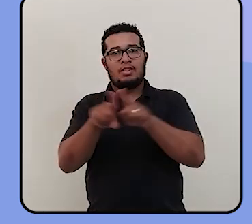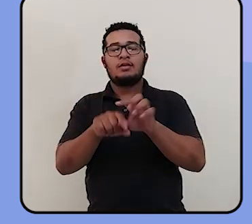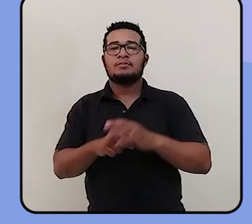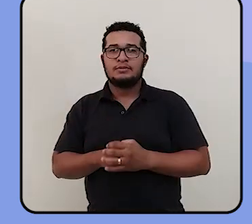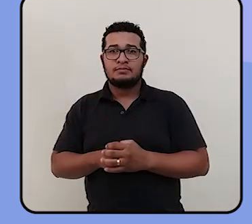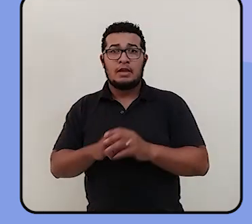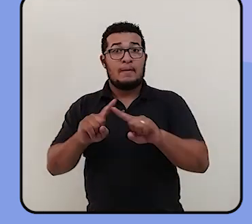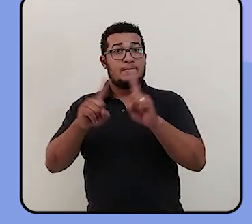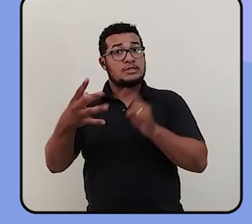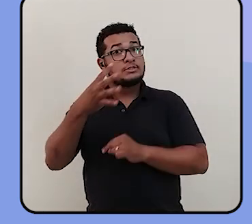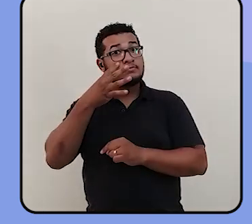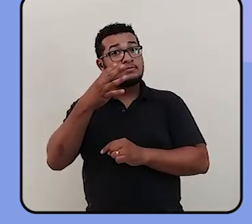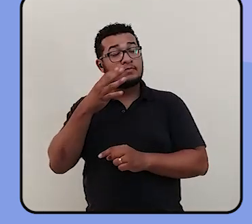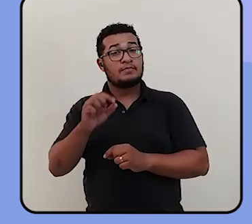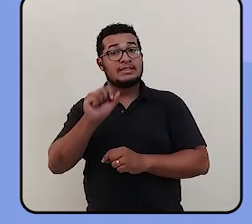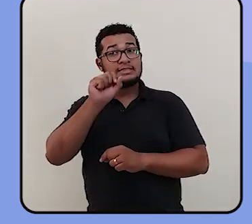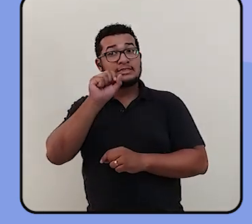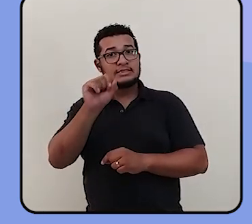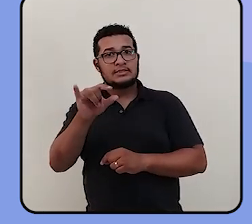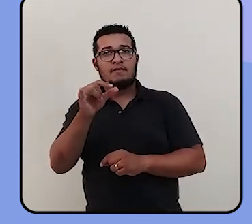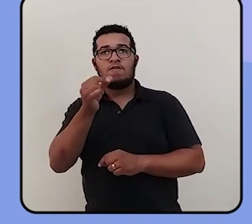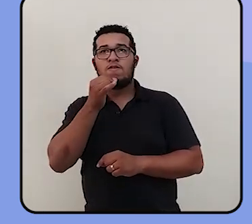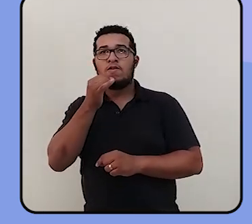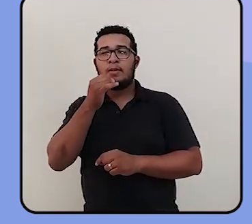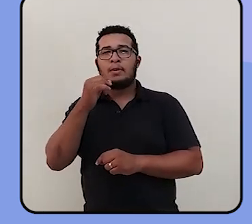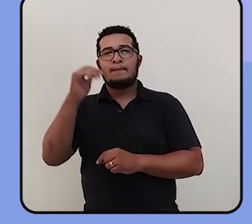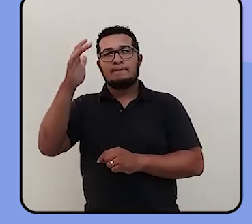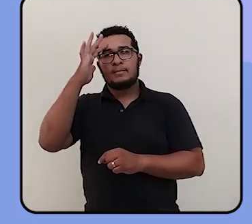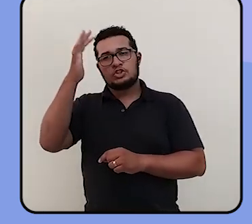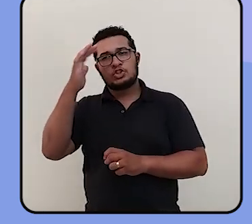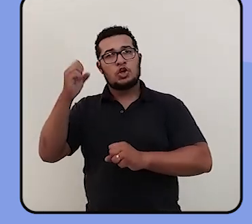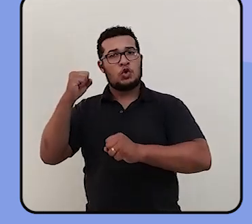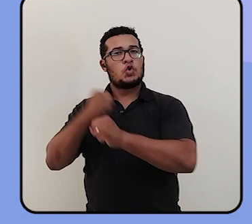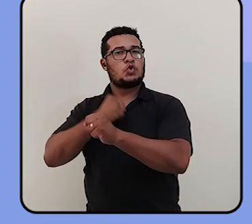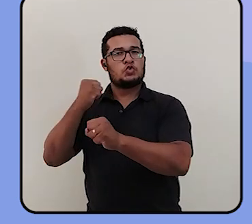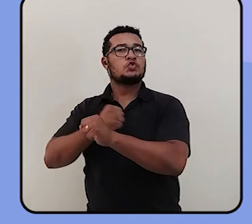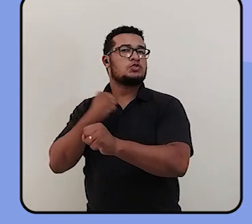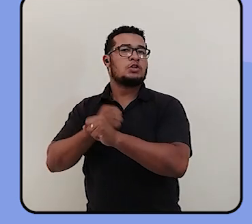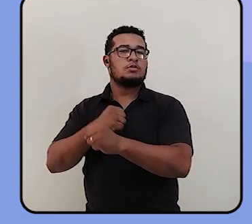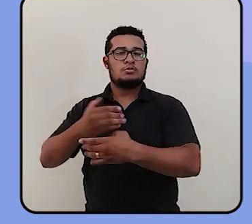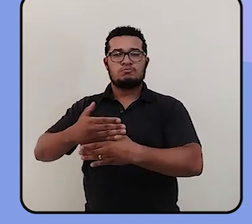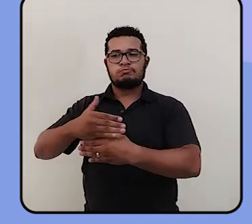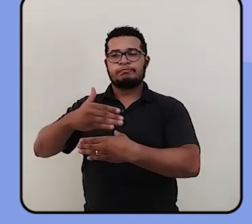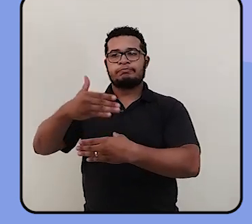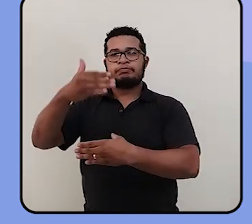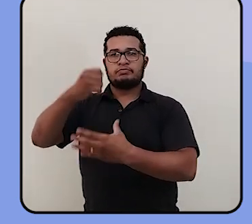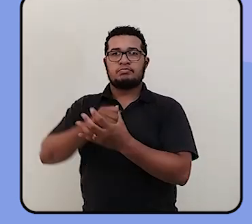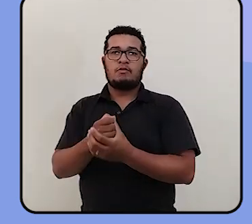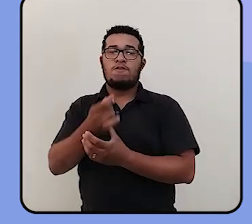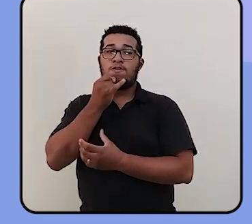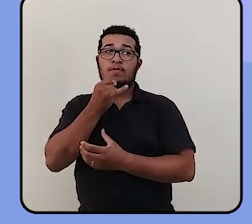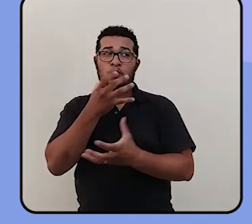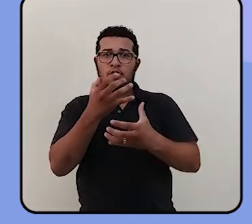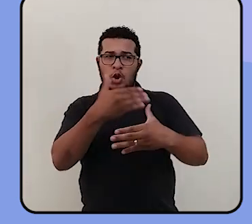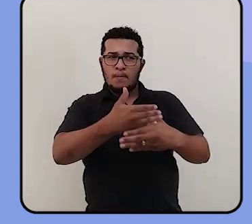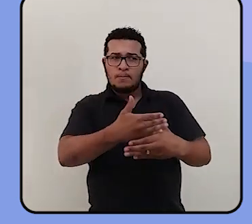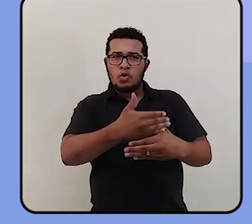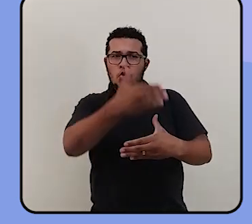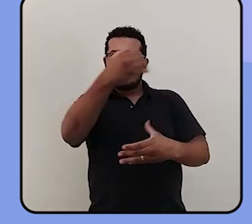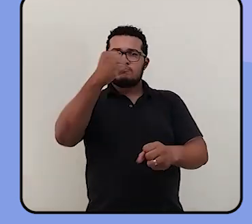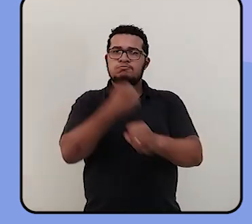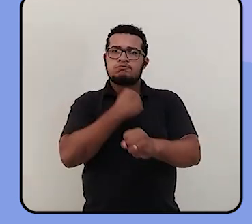também aumenta. Agora se liga. Tempo de construção de um muro. Olha, eu estou querendo construir um